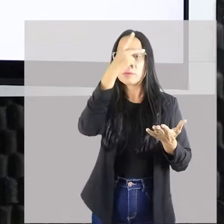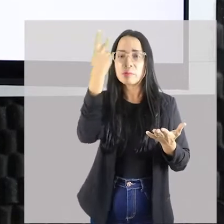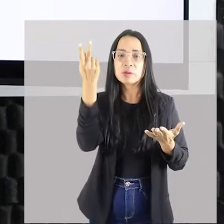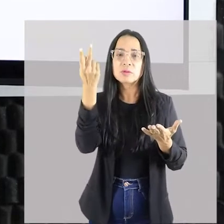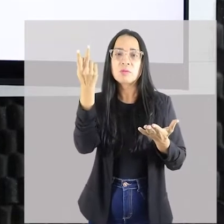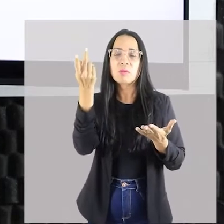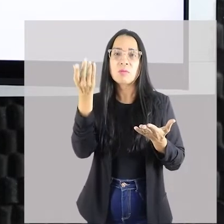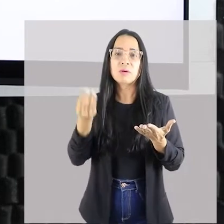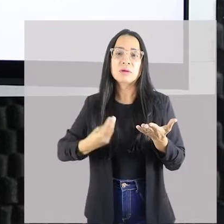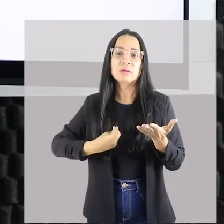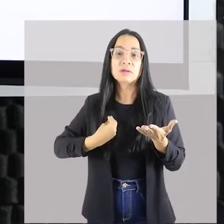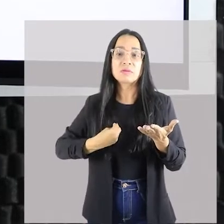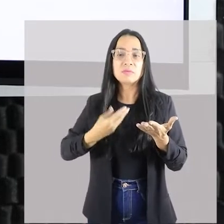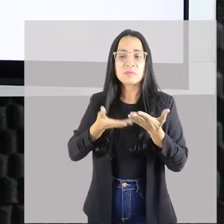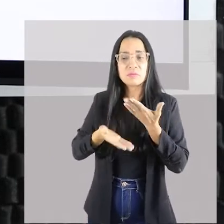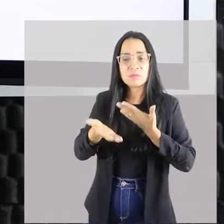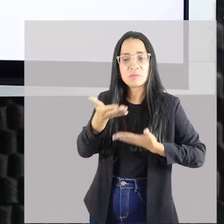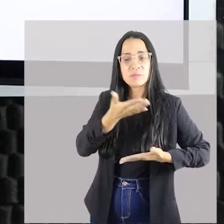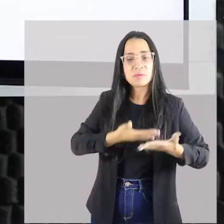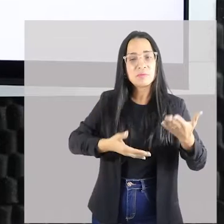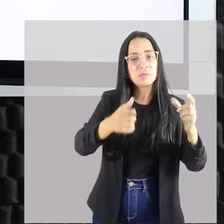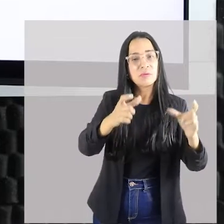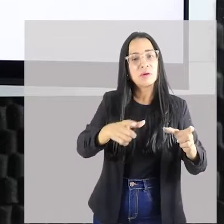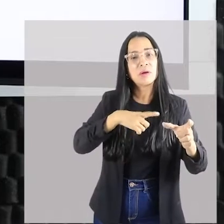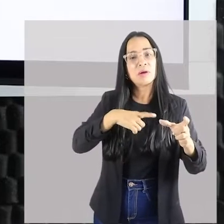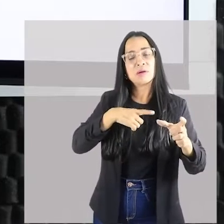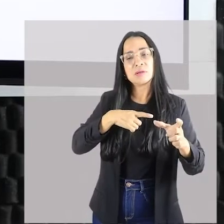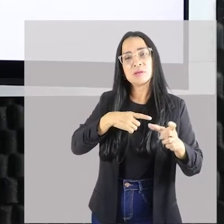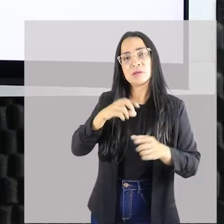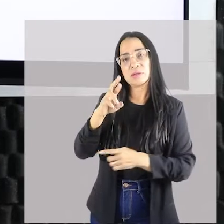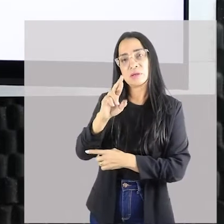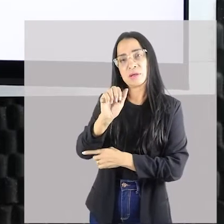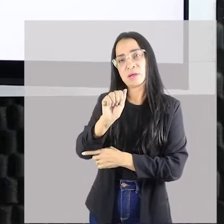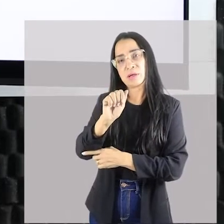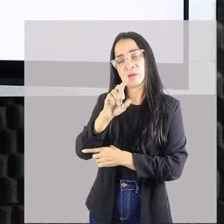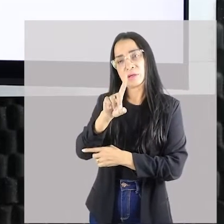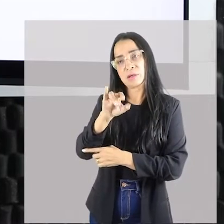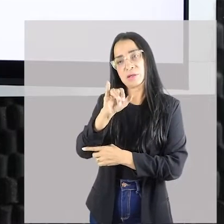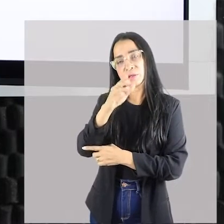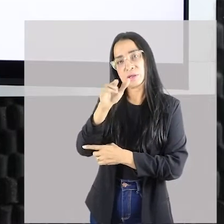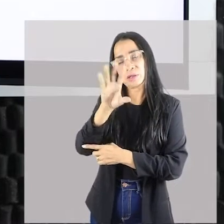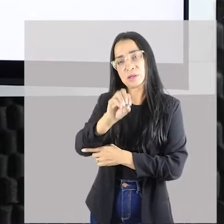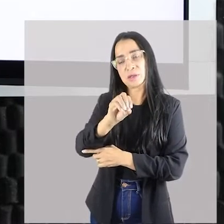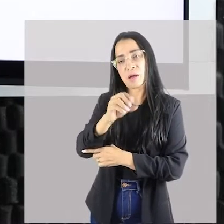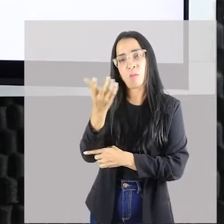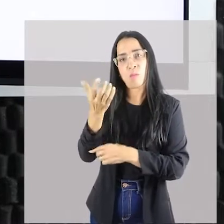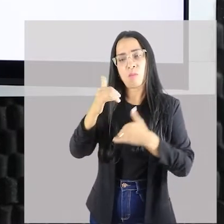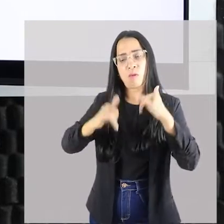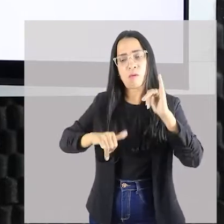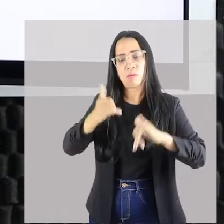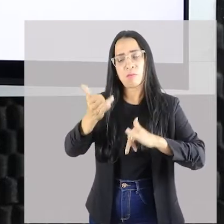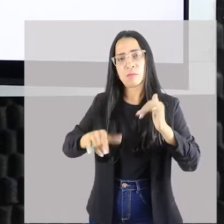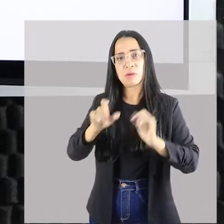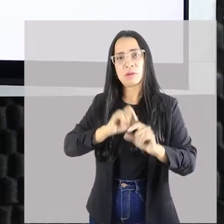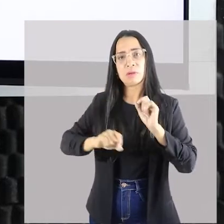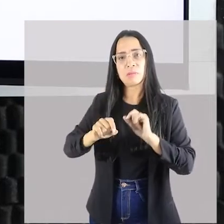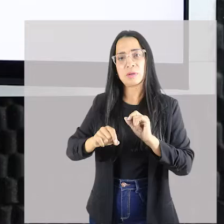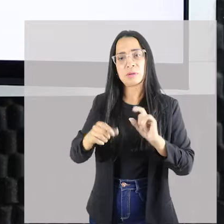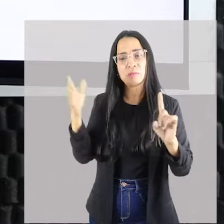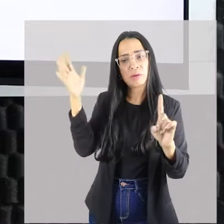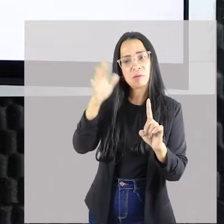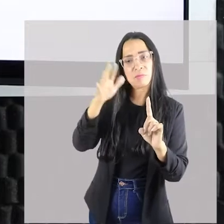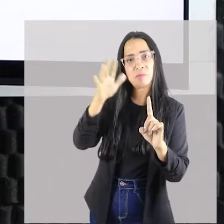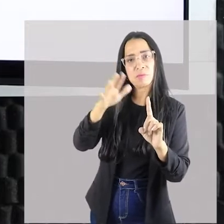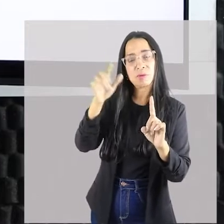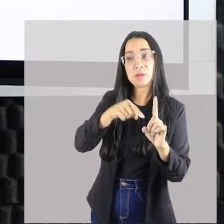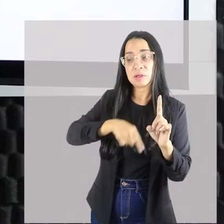diariamente convive, né, ali em um local que se tenha radiação, por exemplo. Vocês acham que ela não vai sofrer uma influência do meio onde